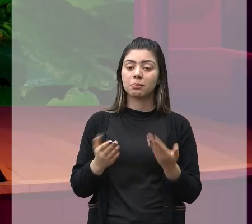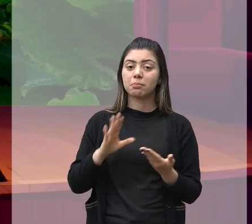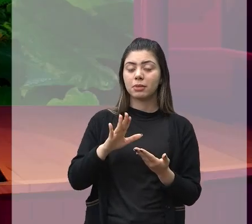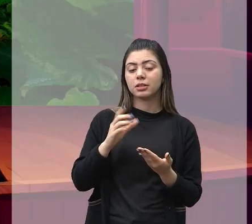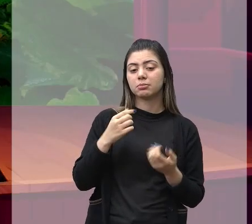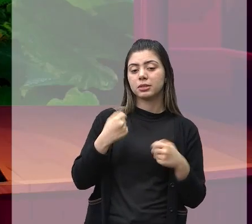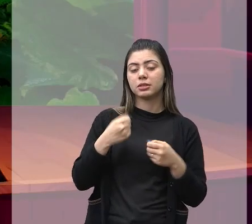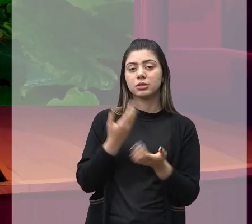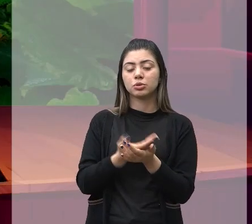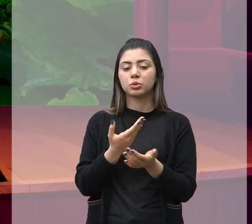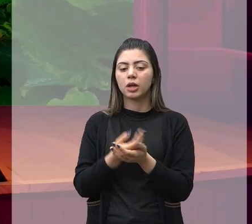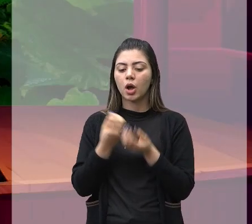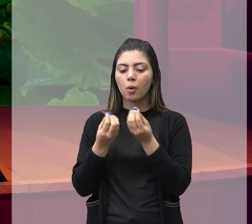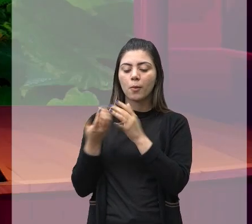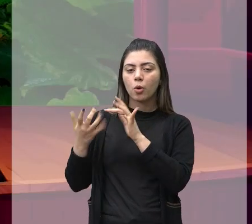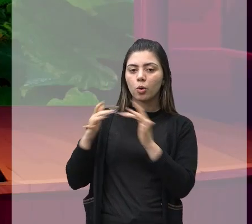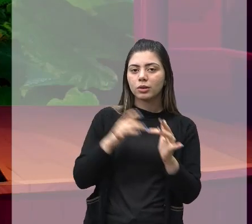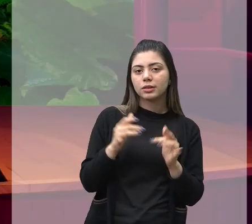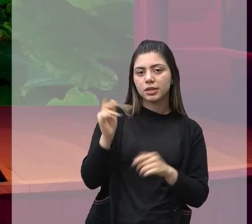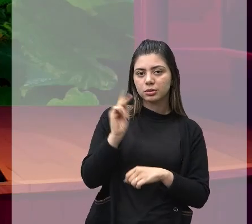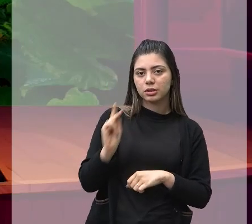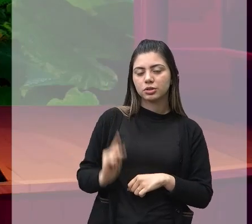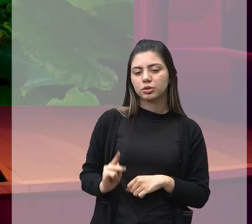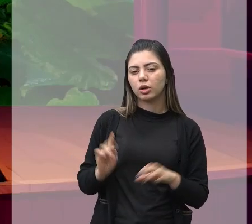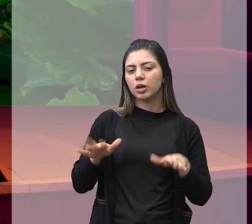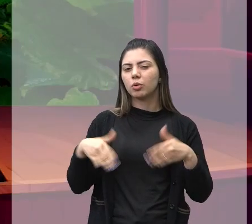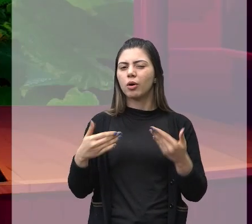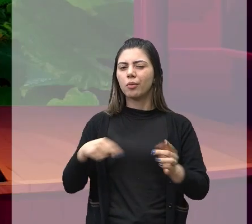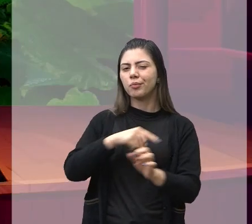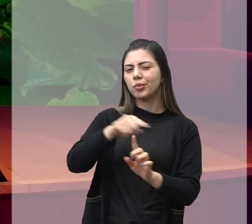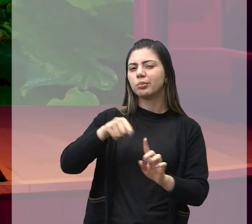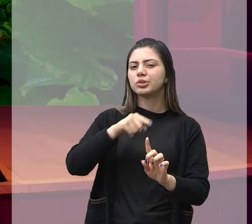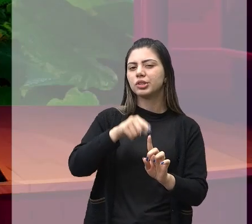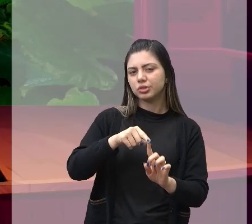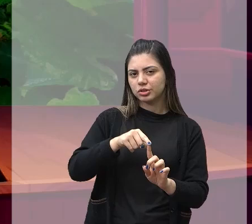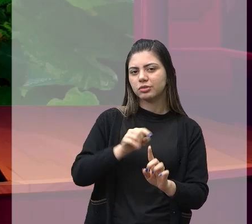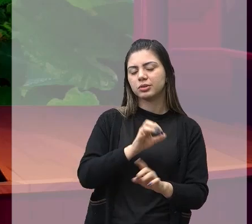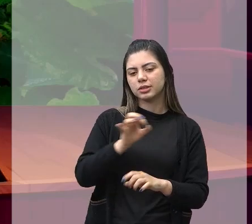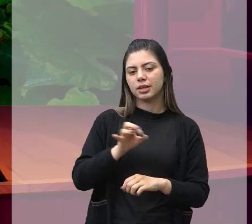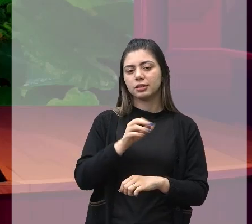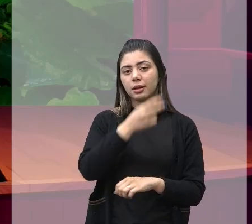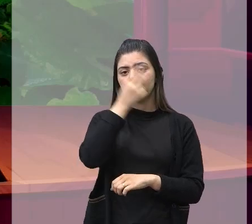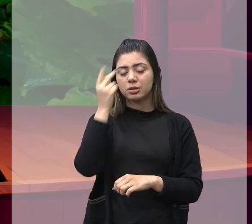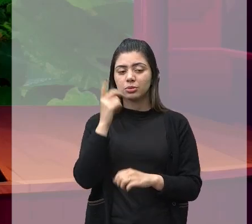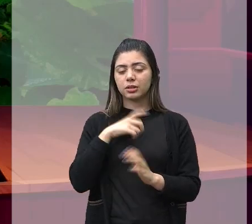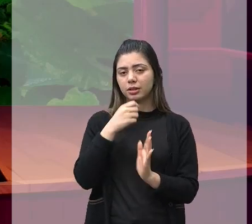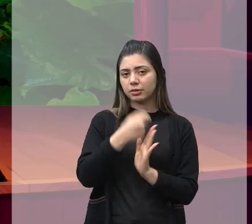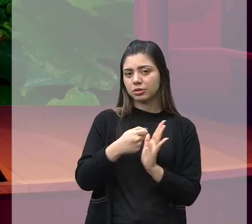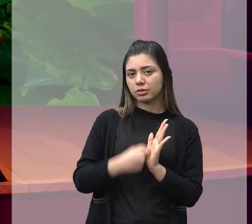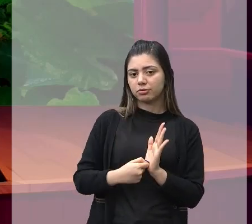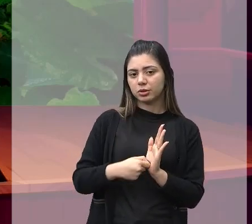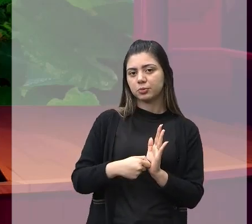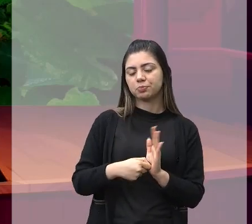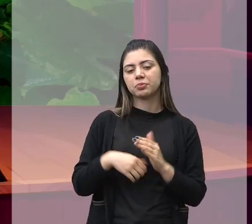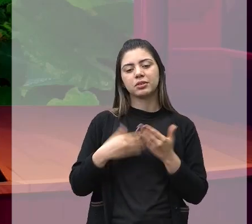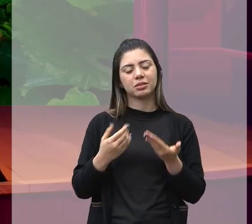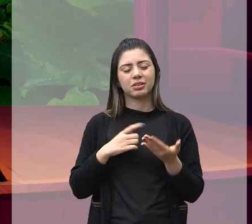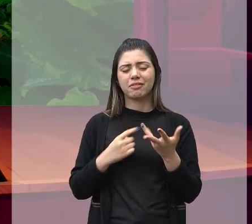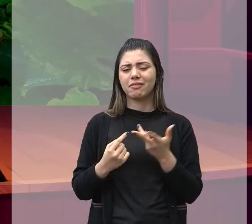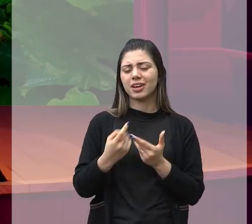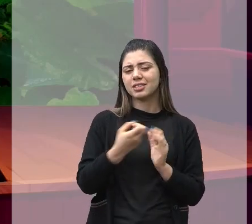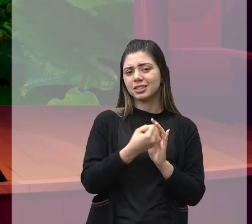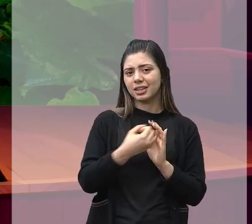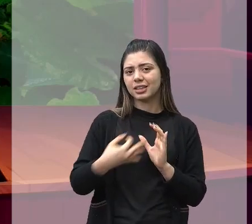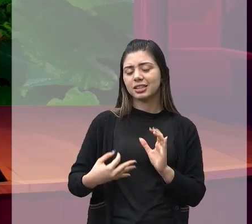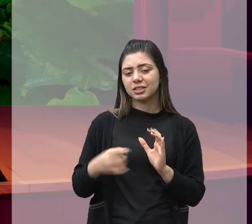contexto dramático, o contexto ali do enredo, qual é a intenção do dramaturgo, daquele que escreveu. Né? Então são vários elementos